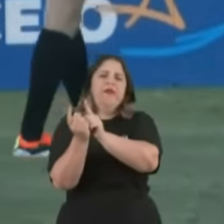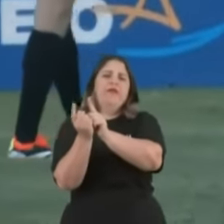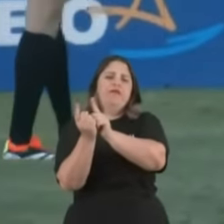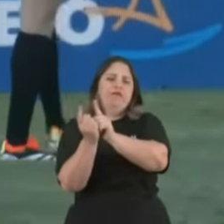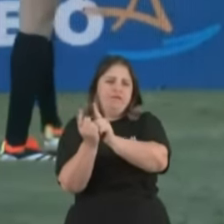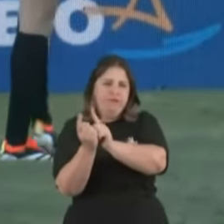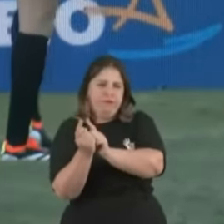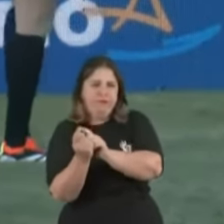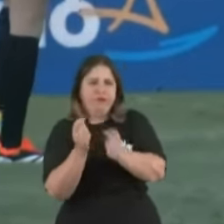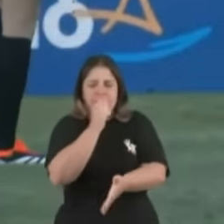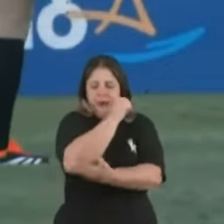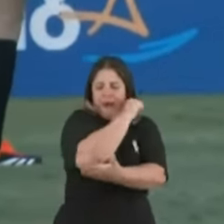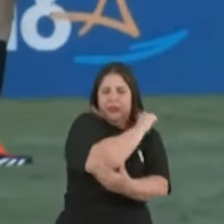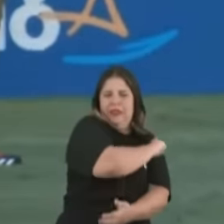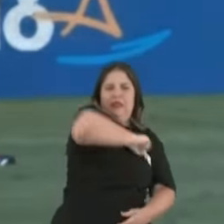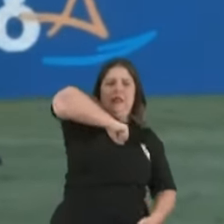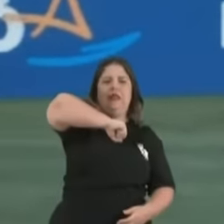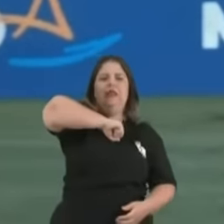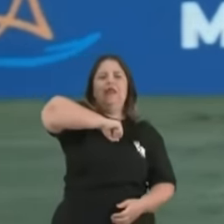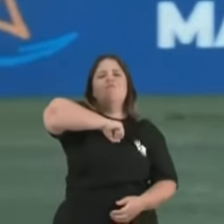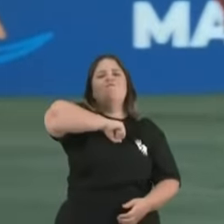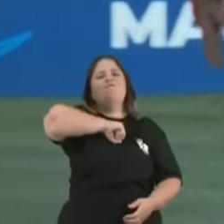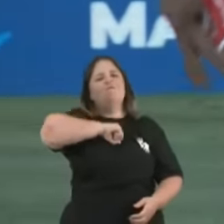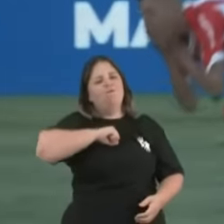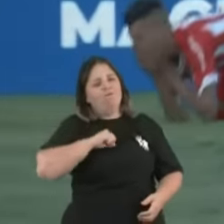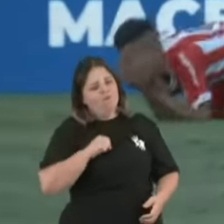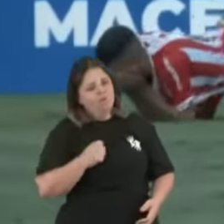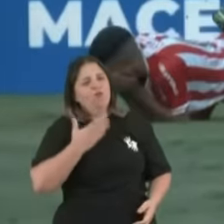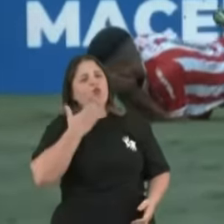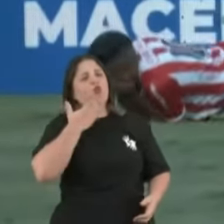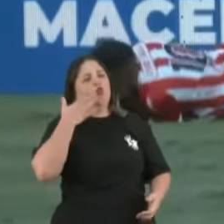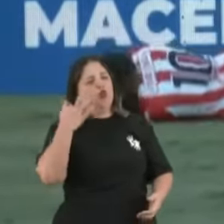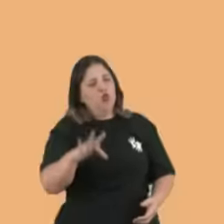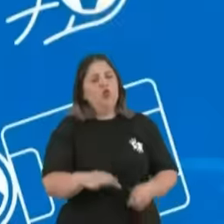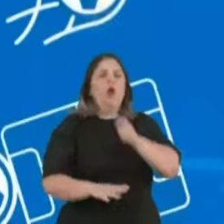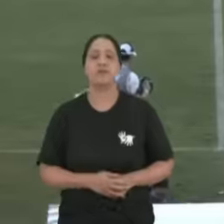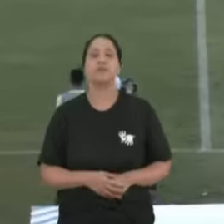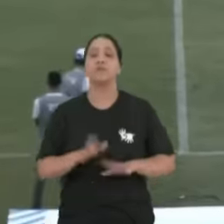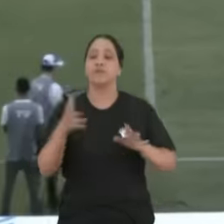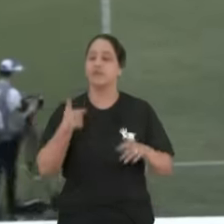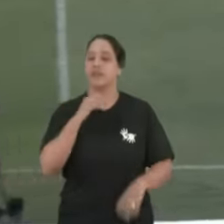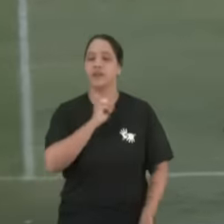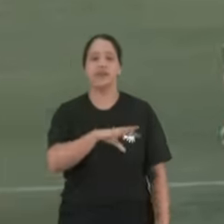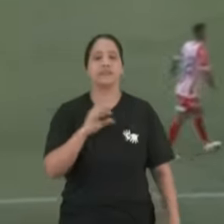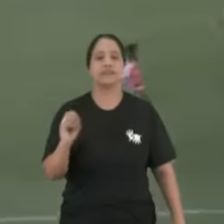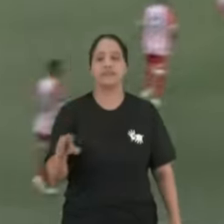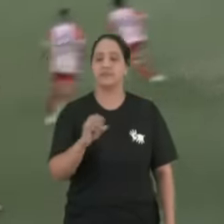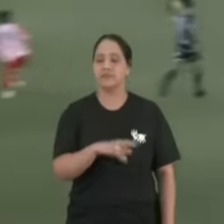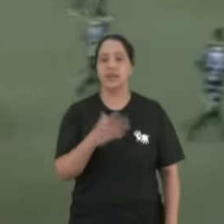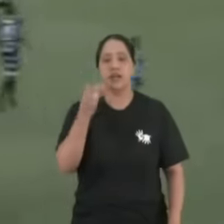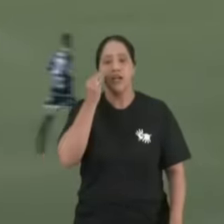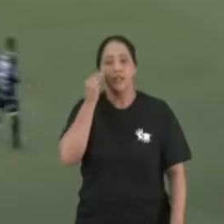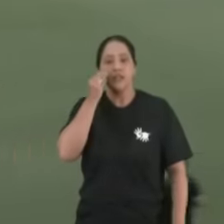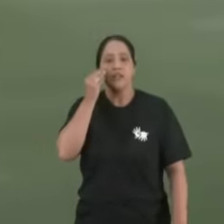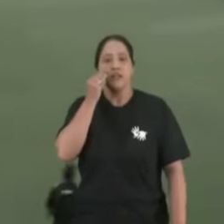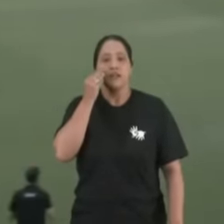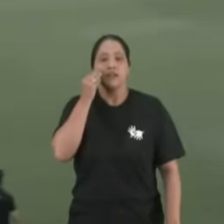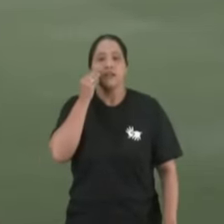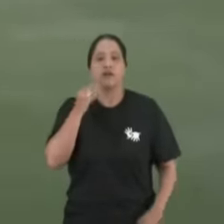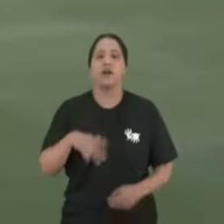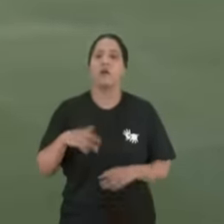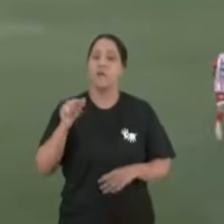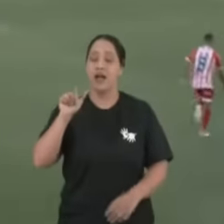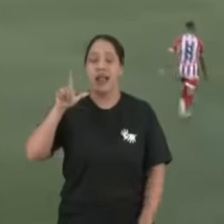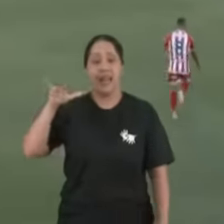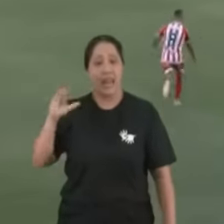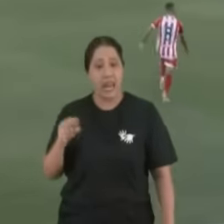árbitro tá bem em cima, inclusive aconteceu tudo próximo ao árbitro, né? Acho que foi entre as canetas a marcação, ligou com o Falcão, lançamento pro Léo